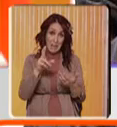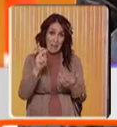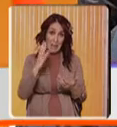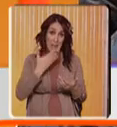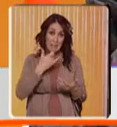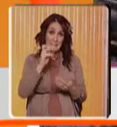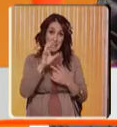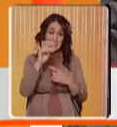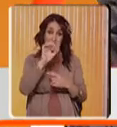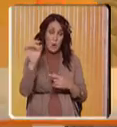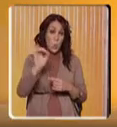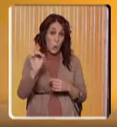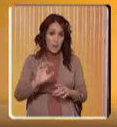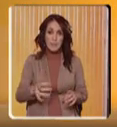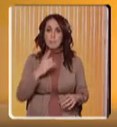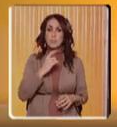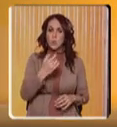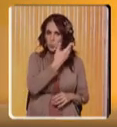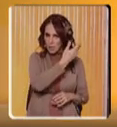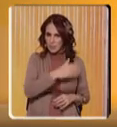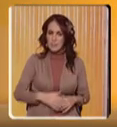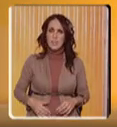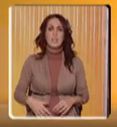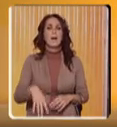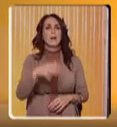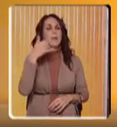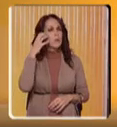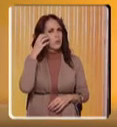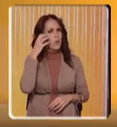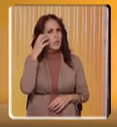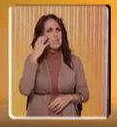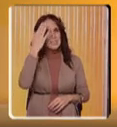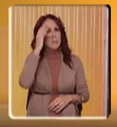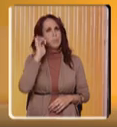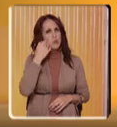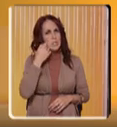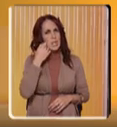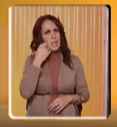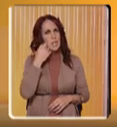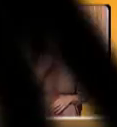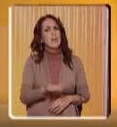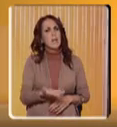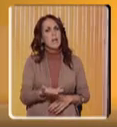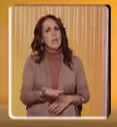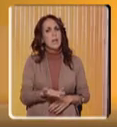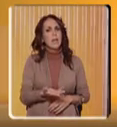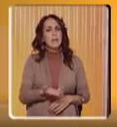colocar a cheio no seu televisor a pergunta que fizemos há pouco. Falar ao telemóvel prejudica o cérebro? A resposta é...